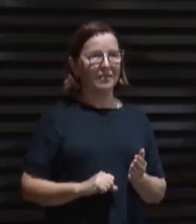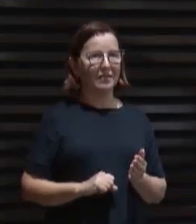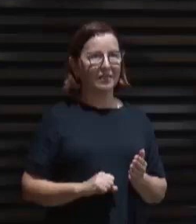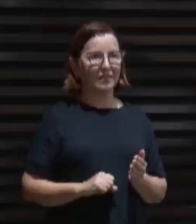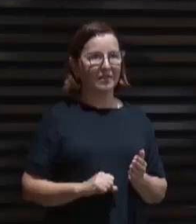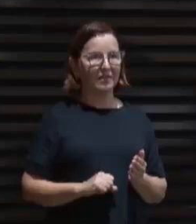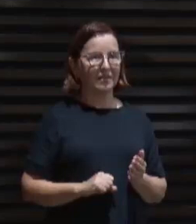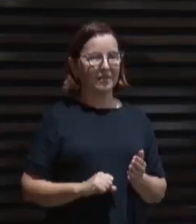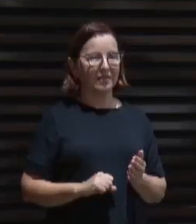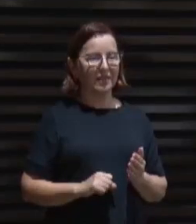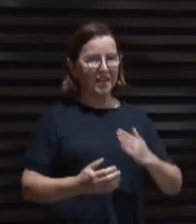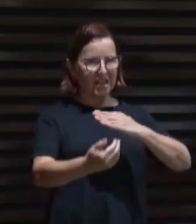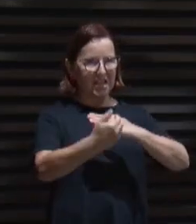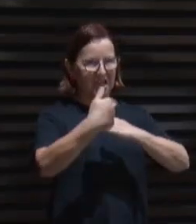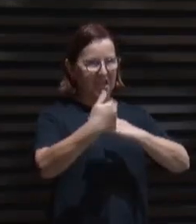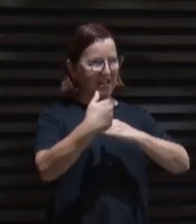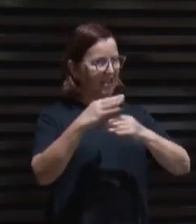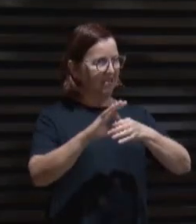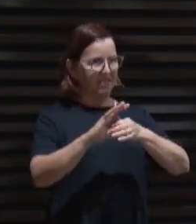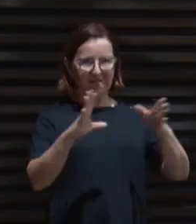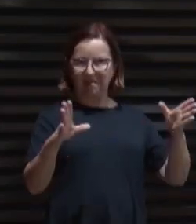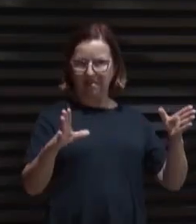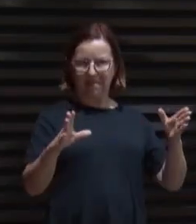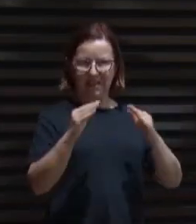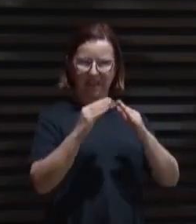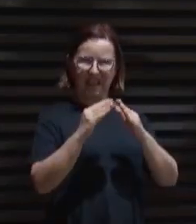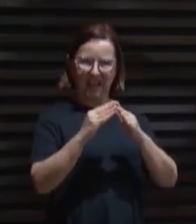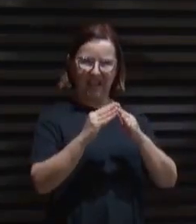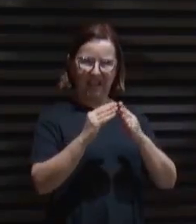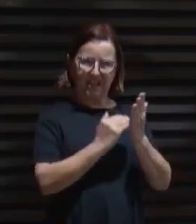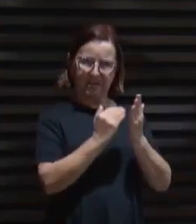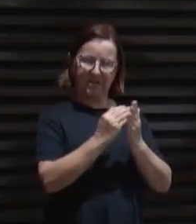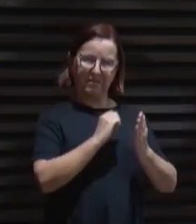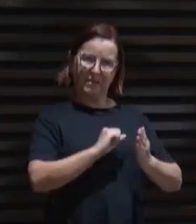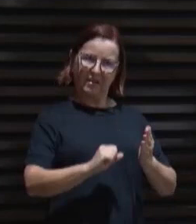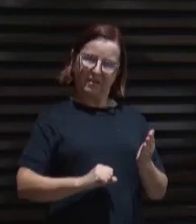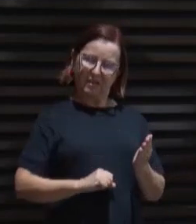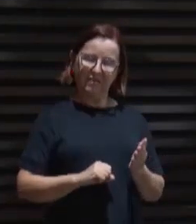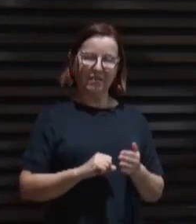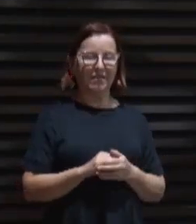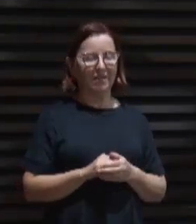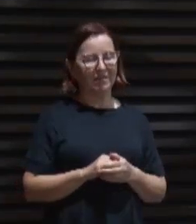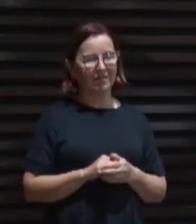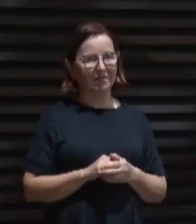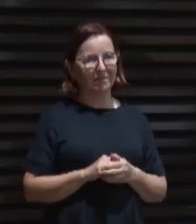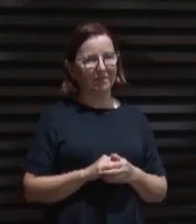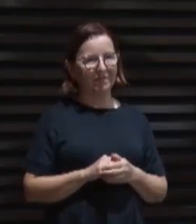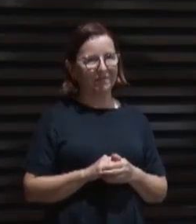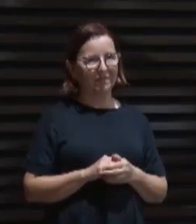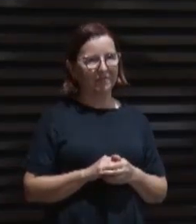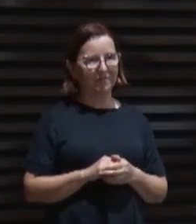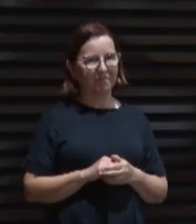entrada franca na casa do sumo sacerdote, não parece mesmo que foi